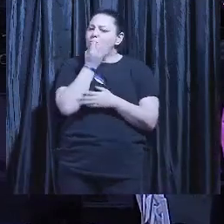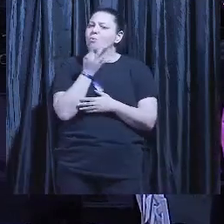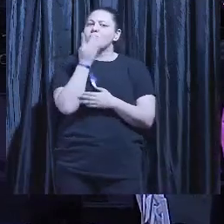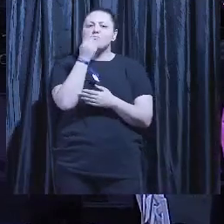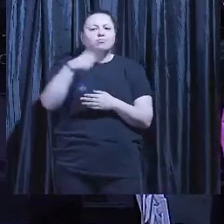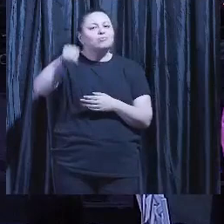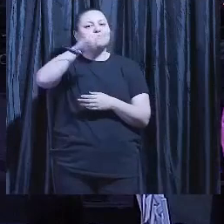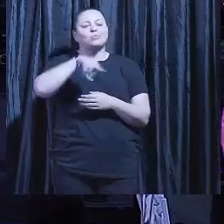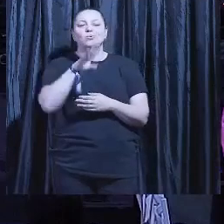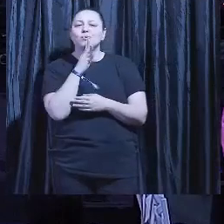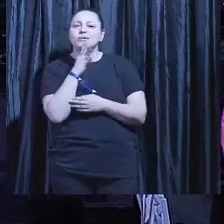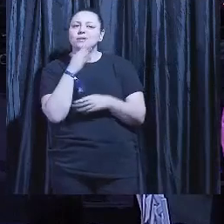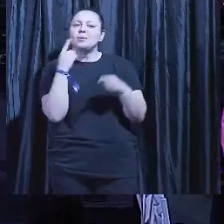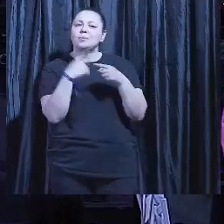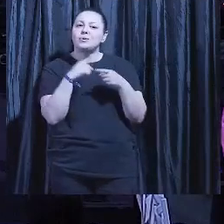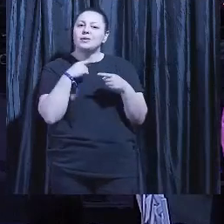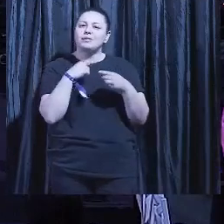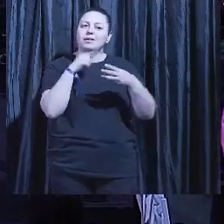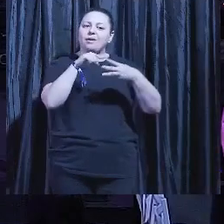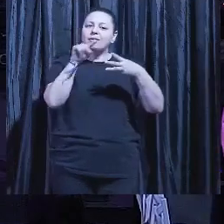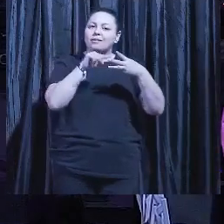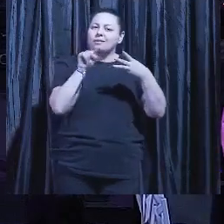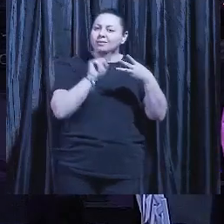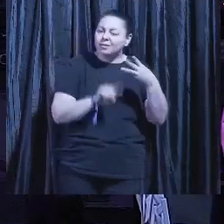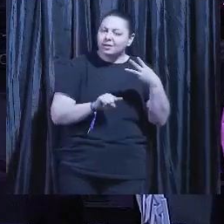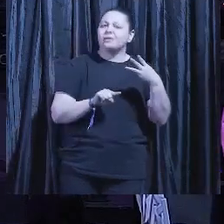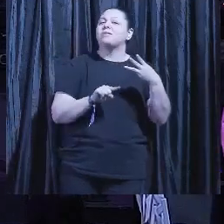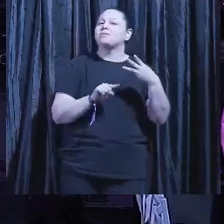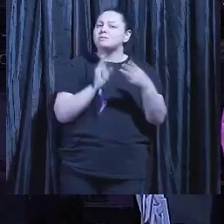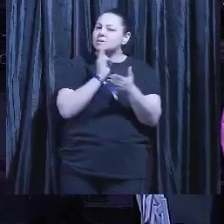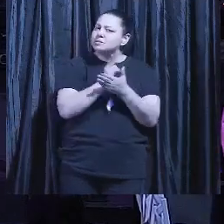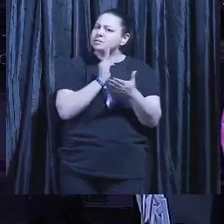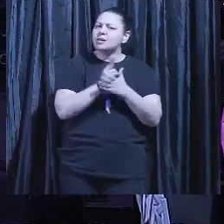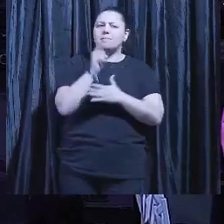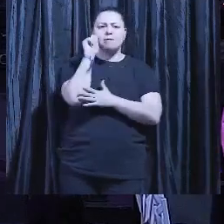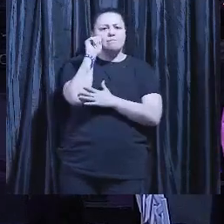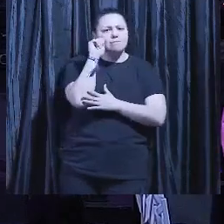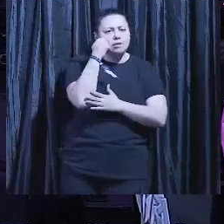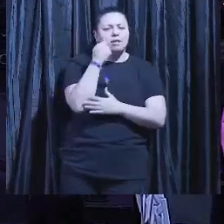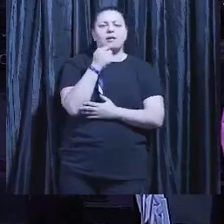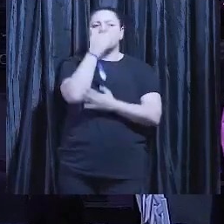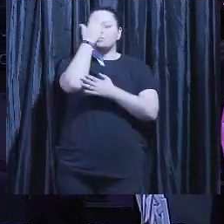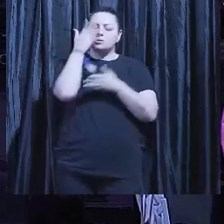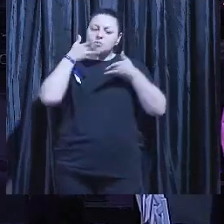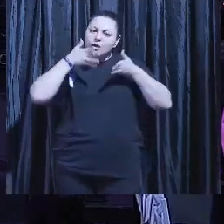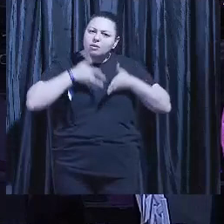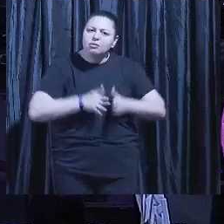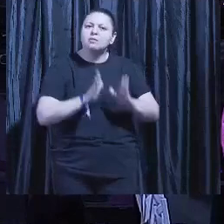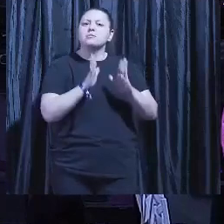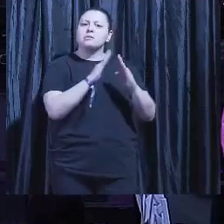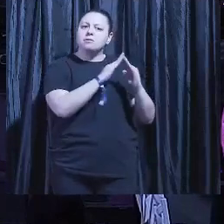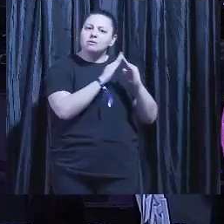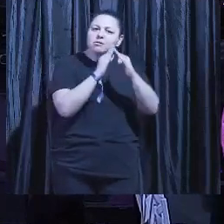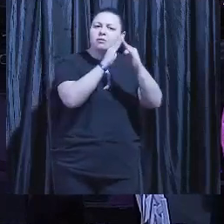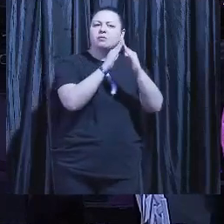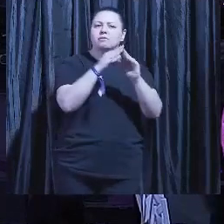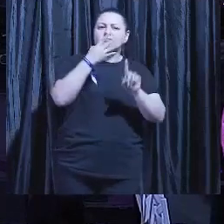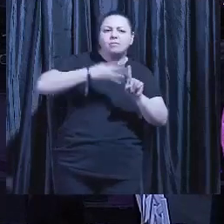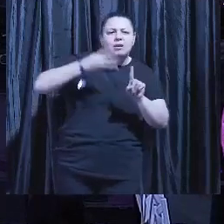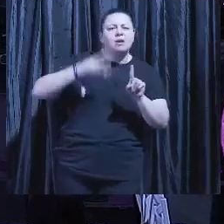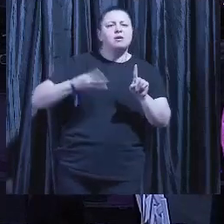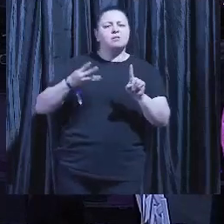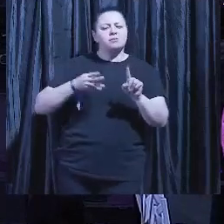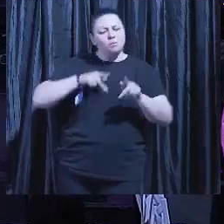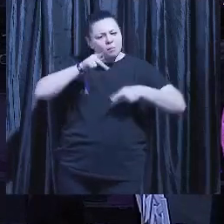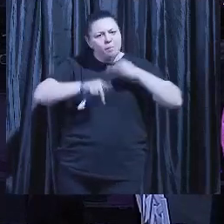tem essas 3 fases com uma estética negra, favelada, LGBT, do povo